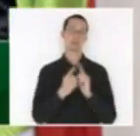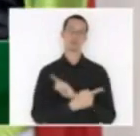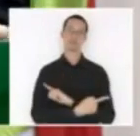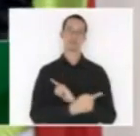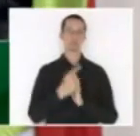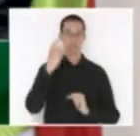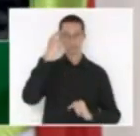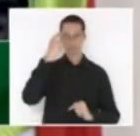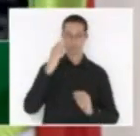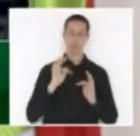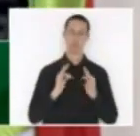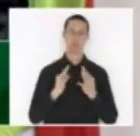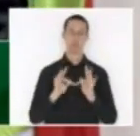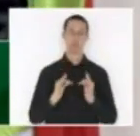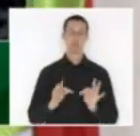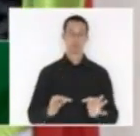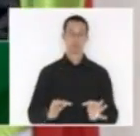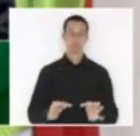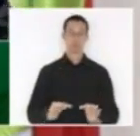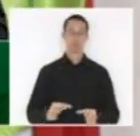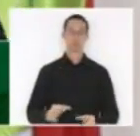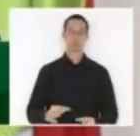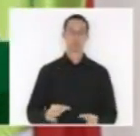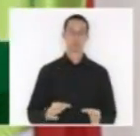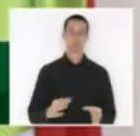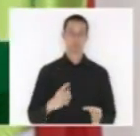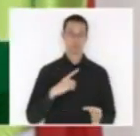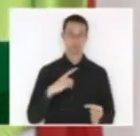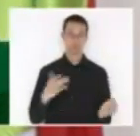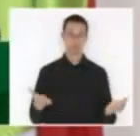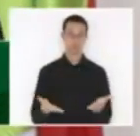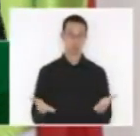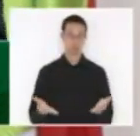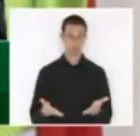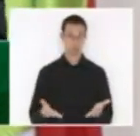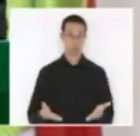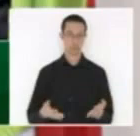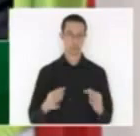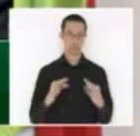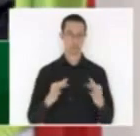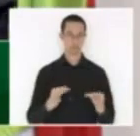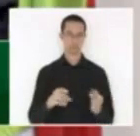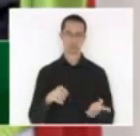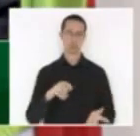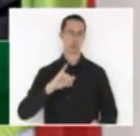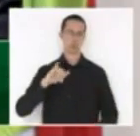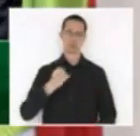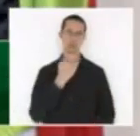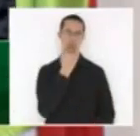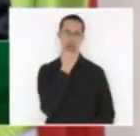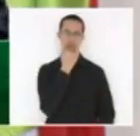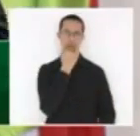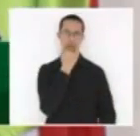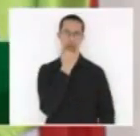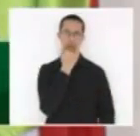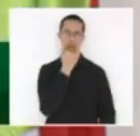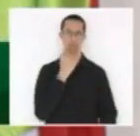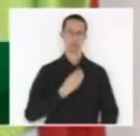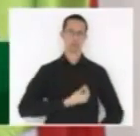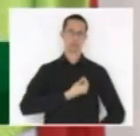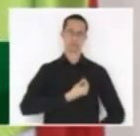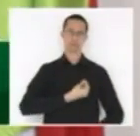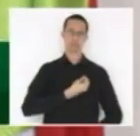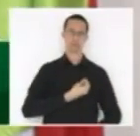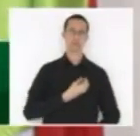tecnologia, as facilidades que nós temos hoje não justificam mais a existência